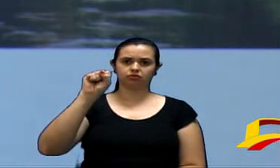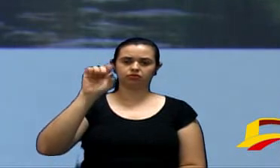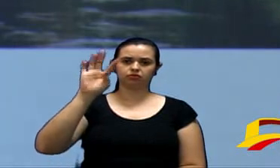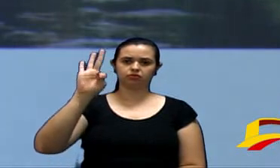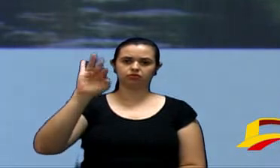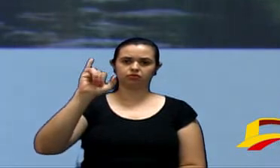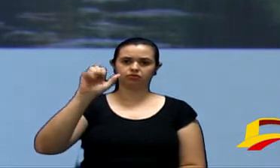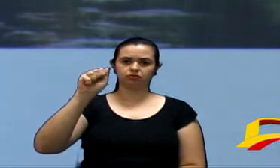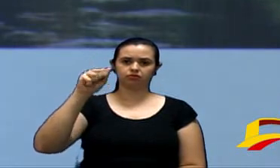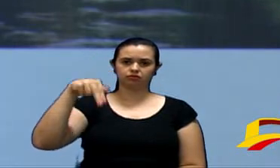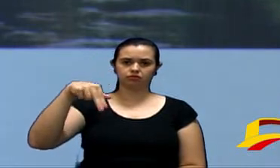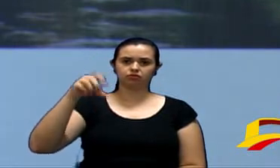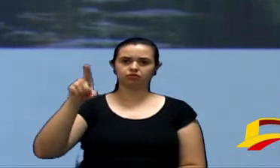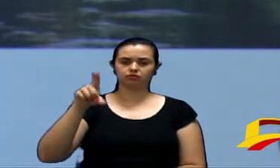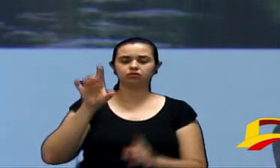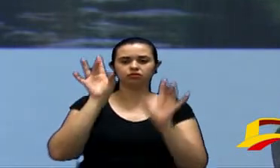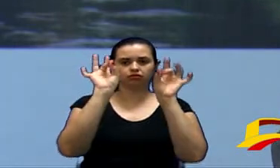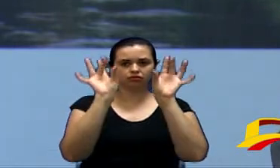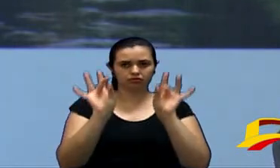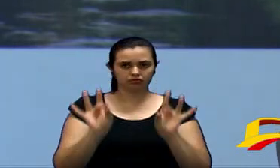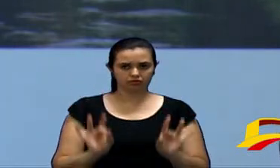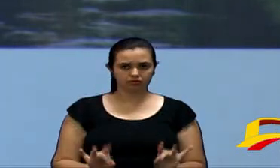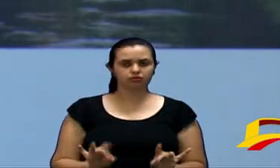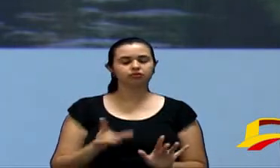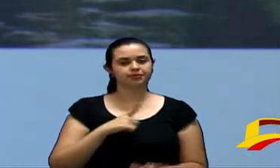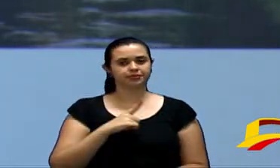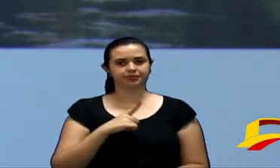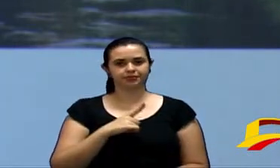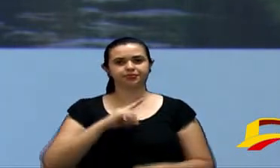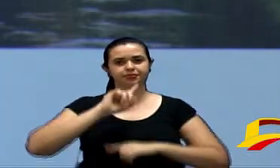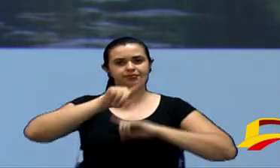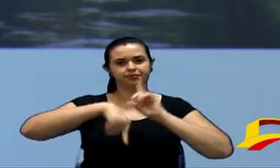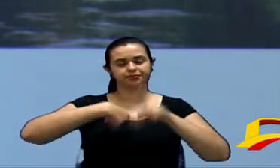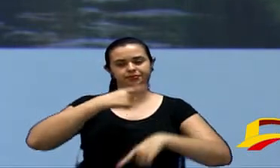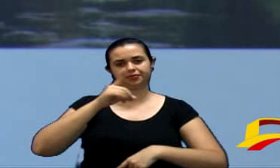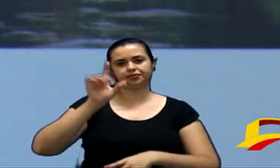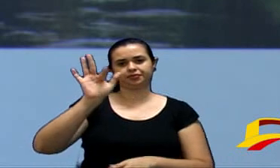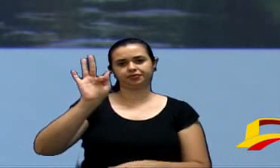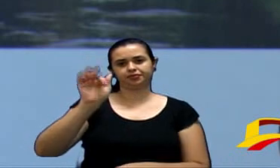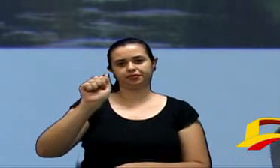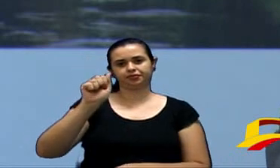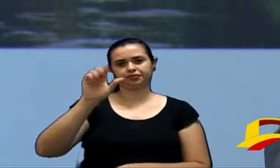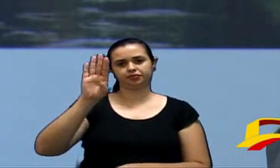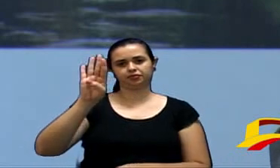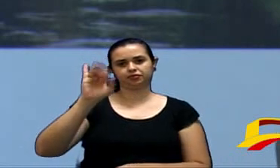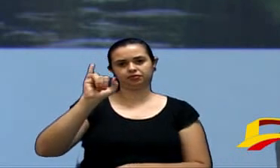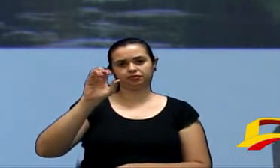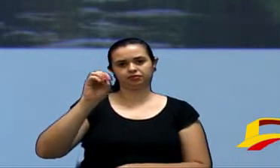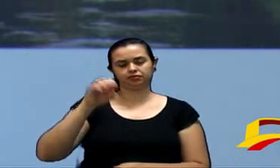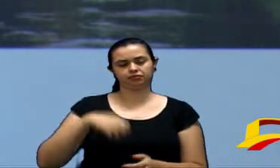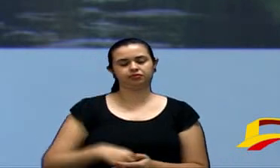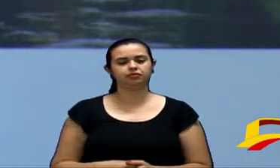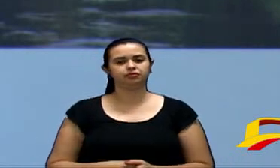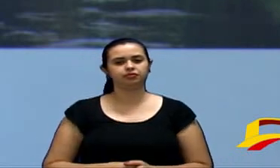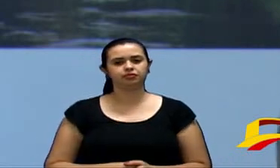informações mais detalhadas a nos informar, e depois o vereador Fábio Simoa também. Vereador.